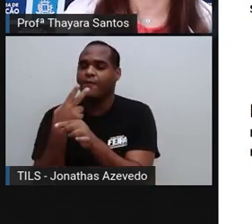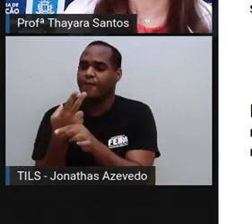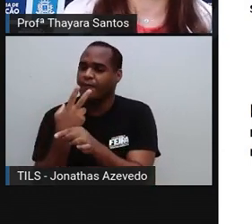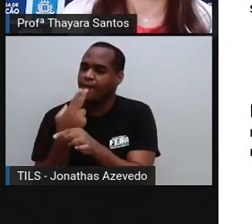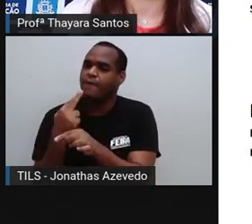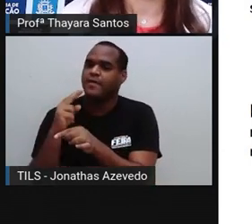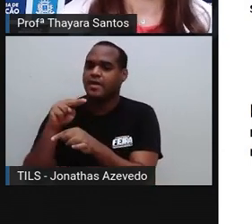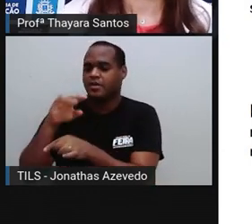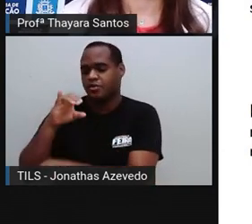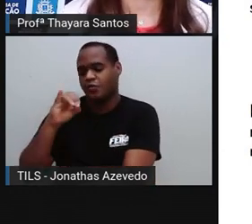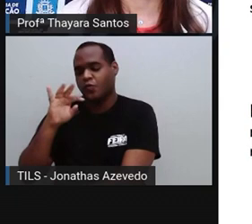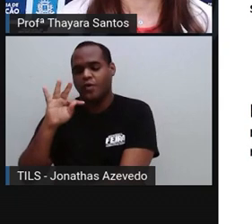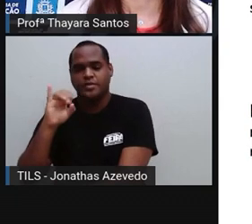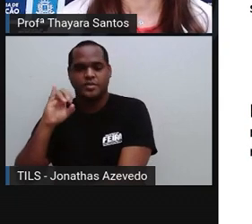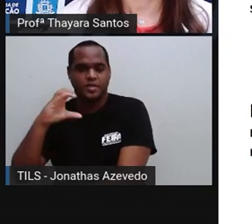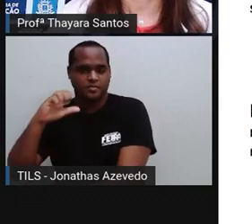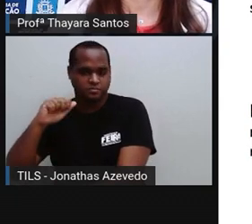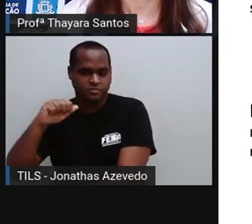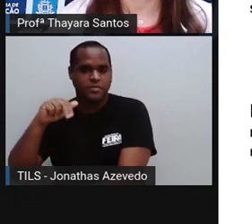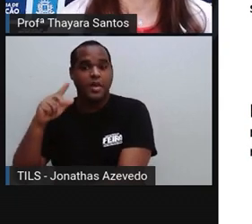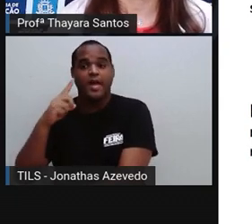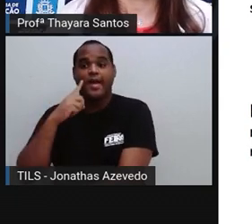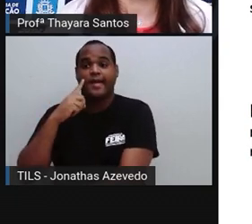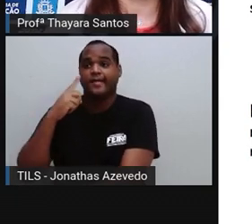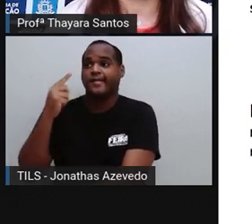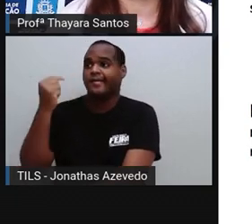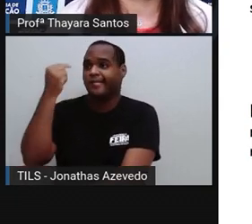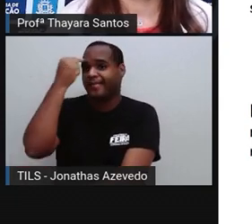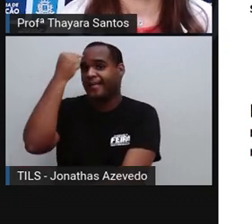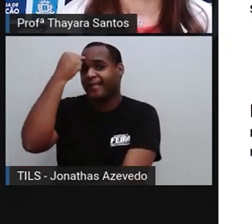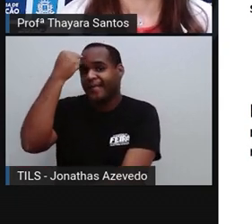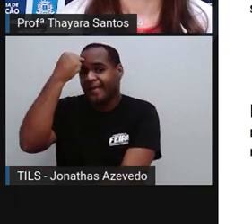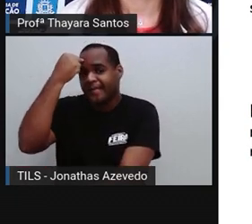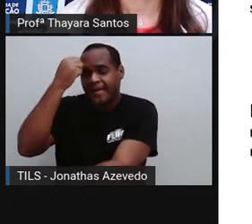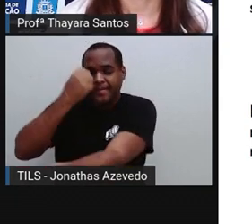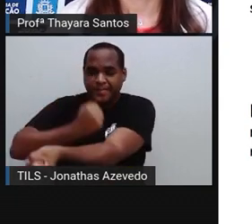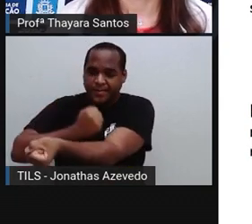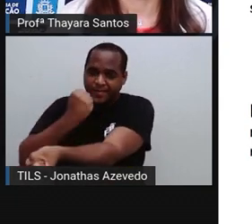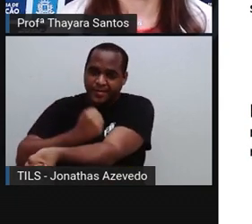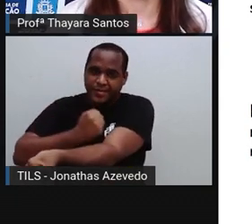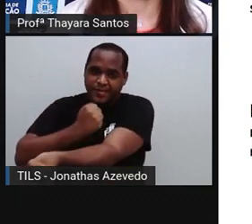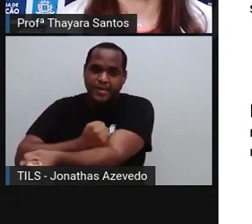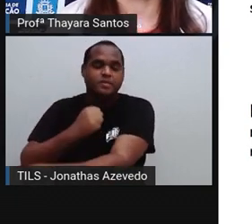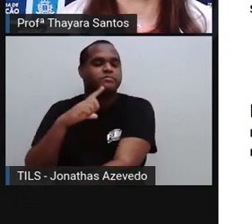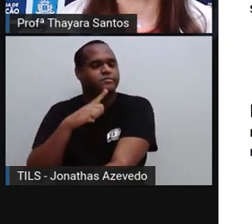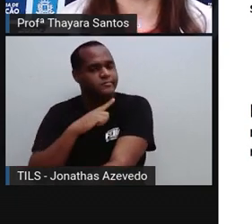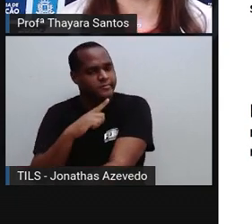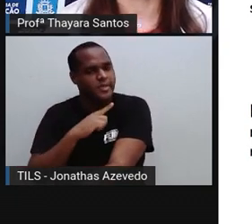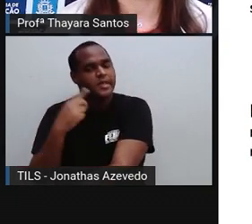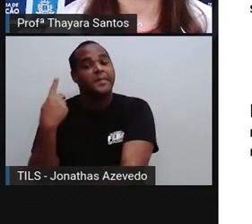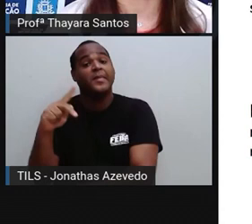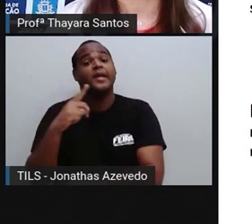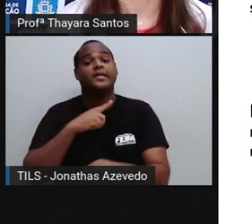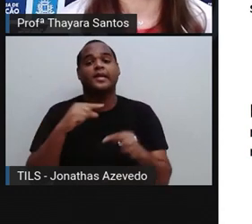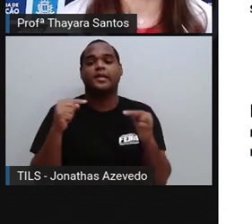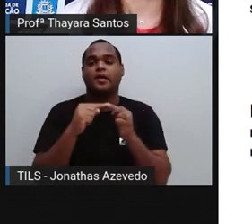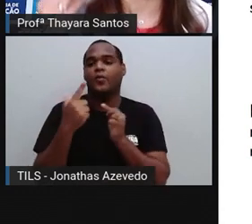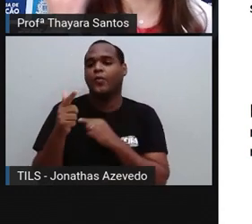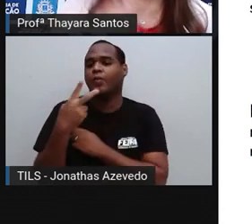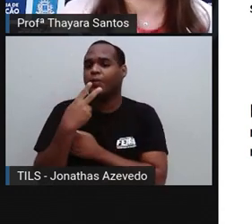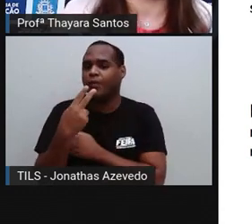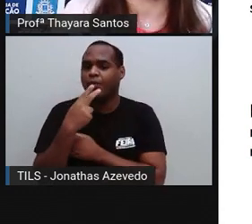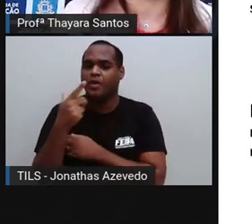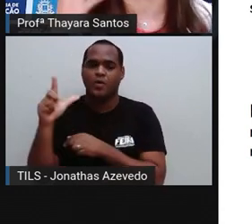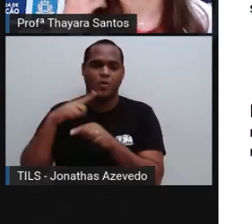a nicotina. E ela causa dependência física. Além desta, o cigarro possui mais, além